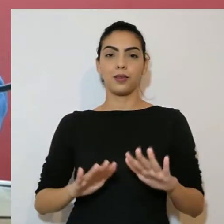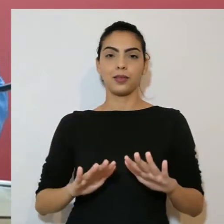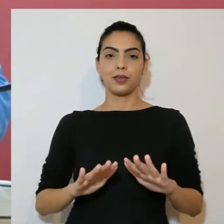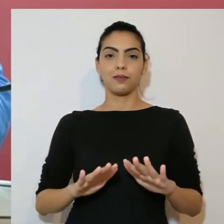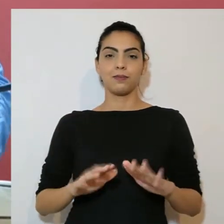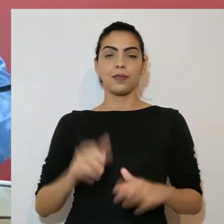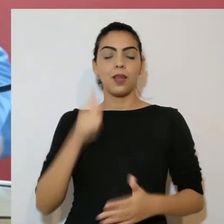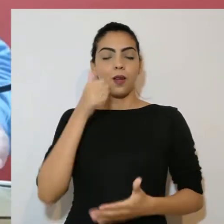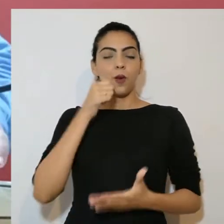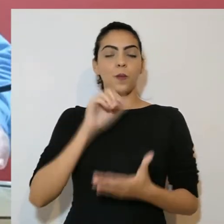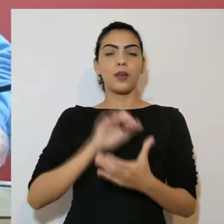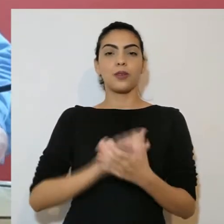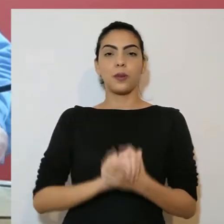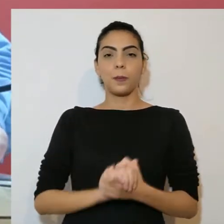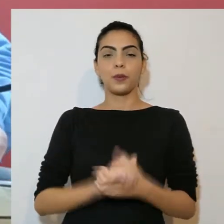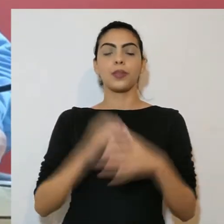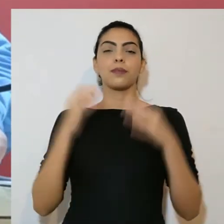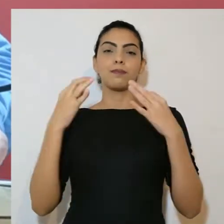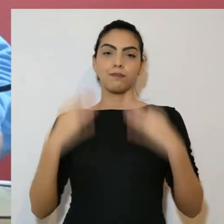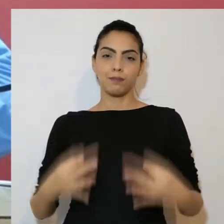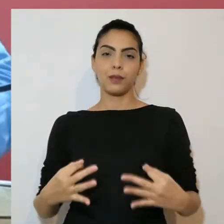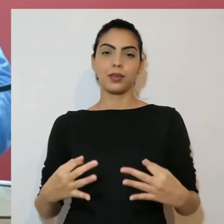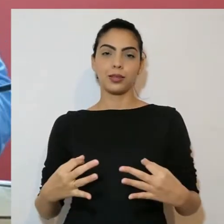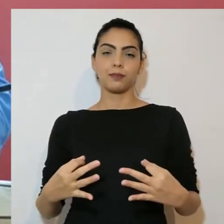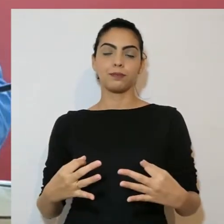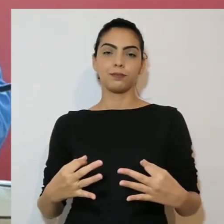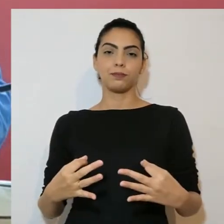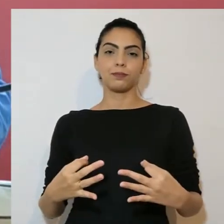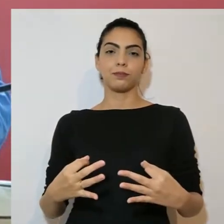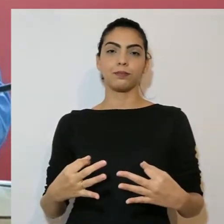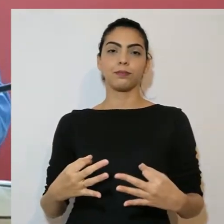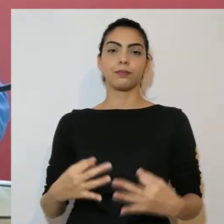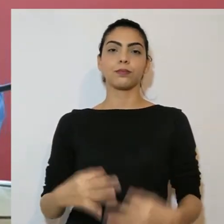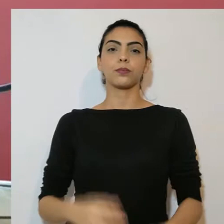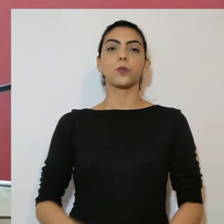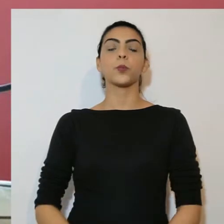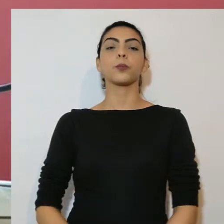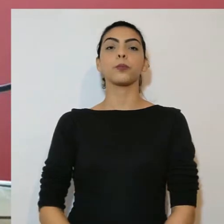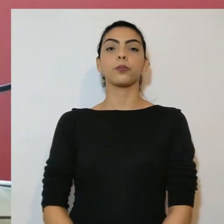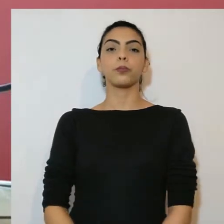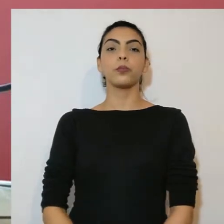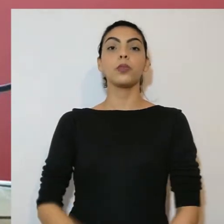prudente, uma esposa excelente.